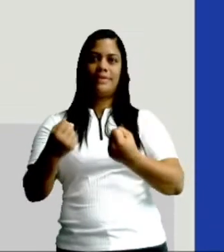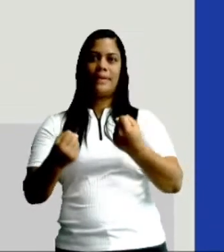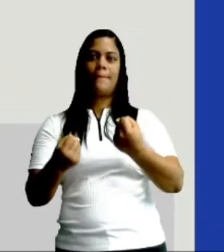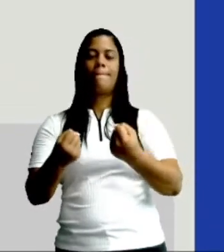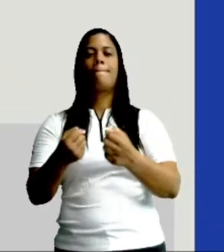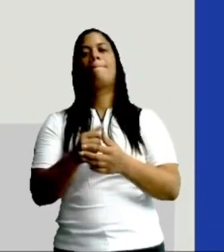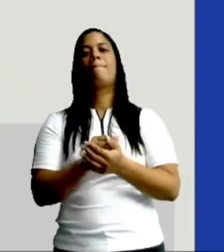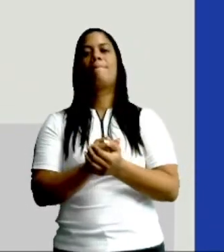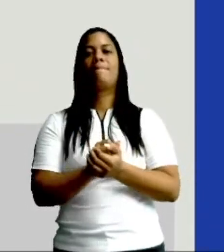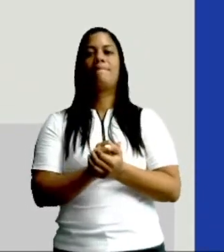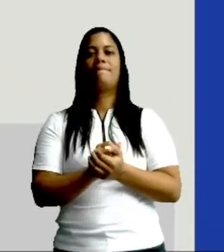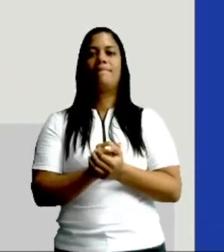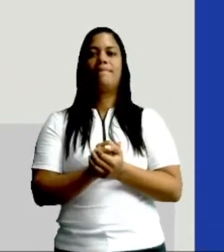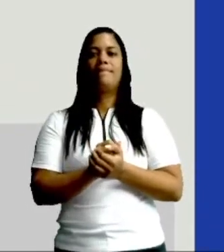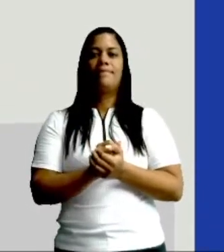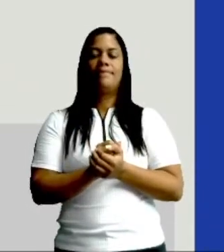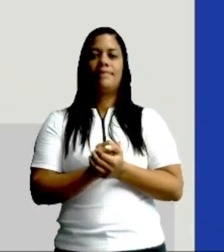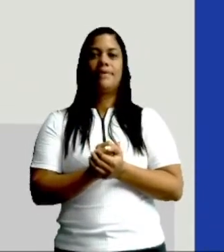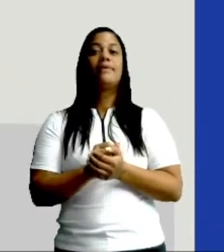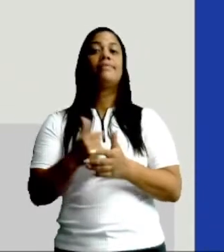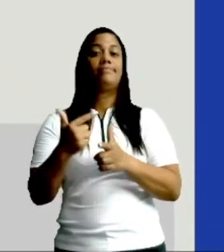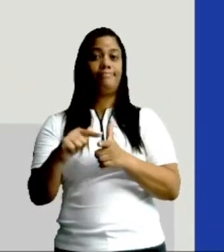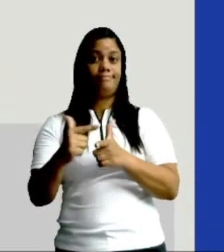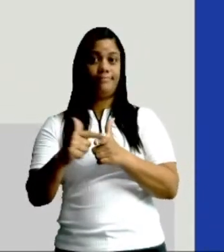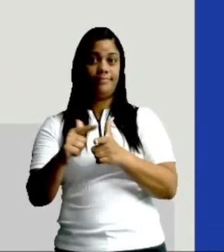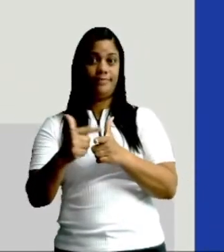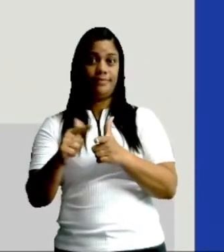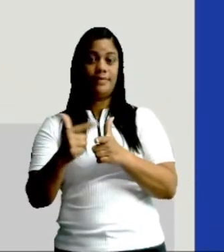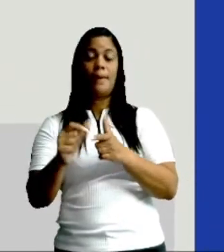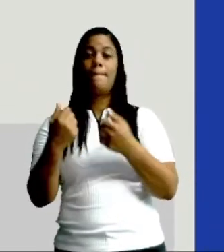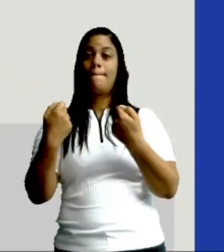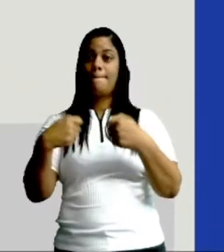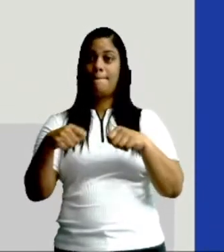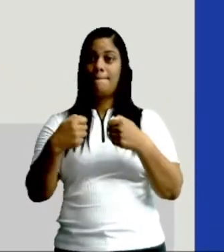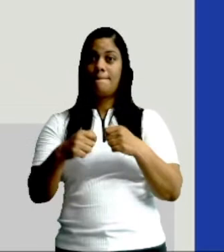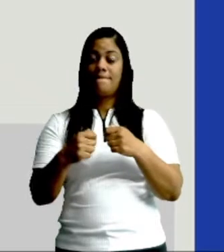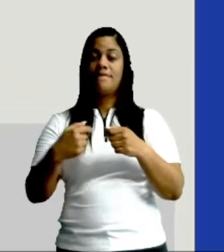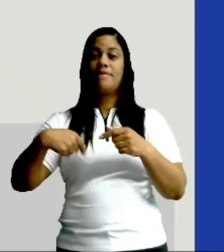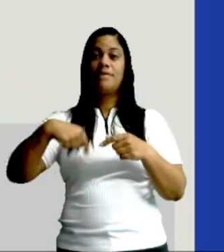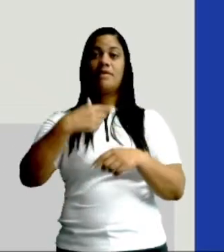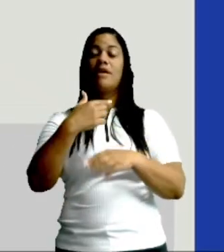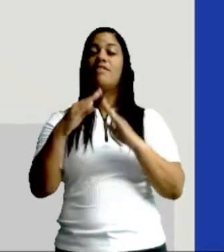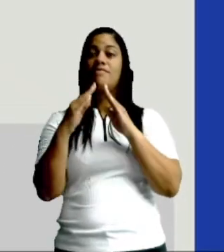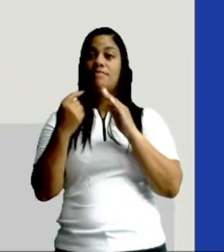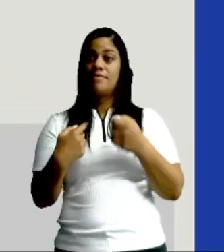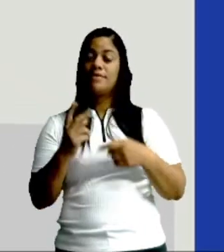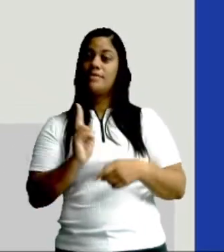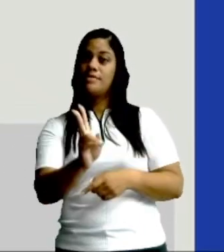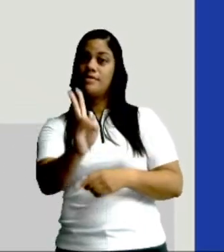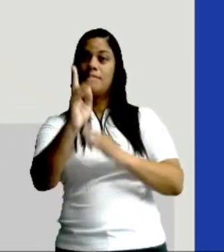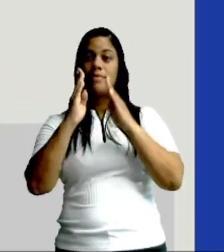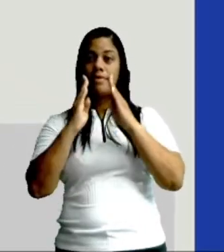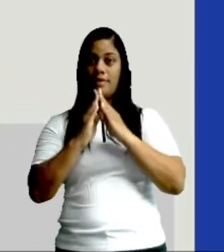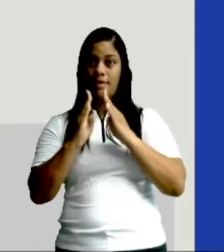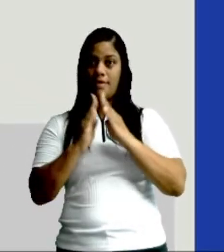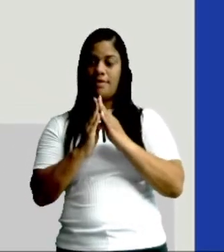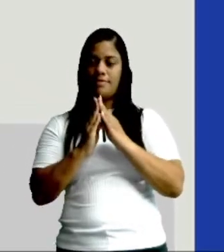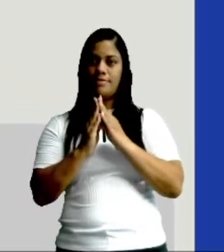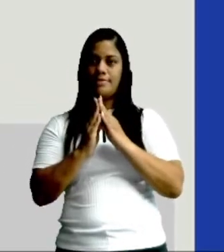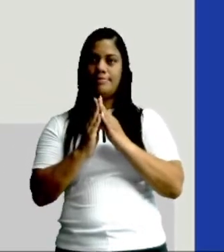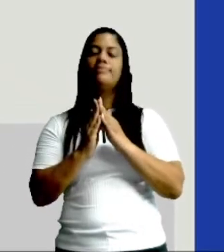a aderência com o asfalto. Nessa situação, deve-se sair de casa só com muito cuidado, tá certo,